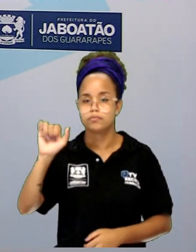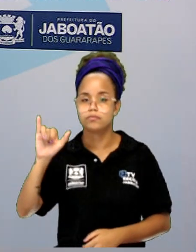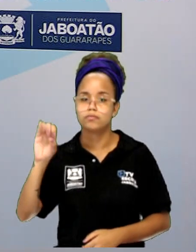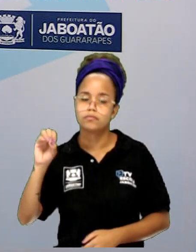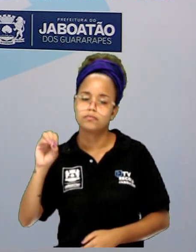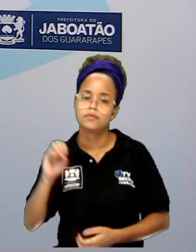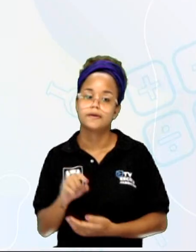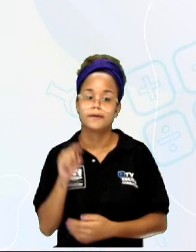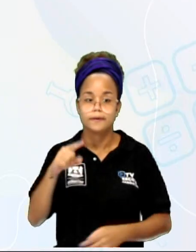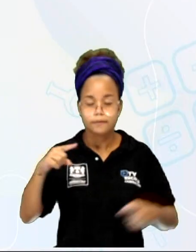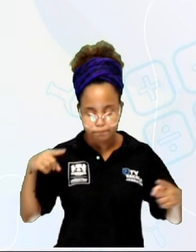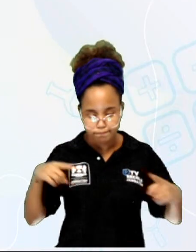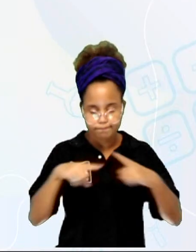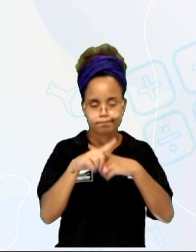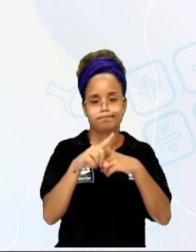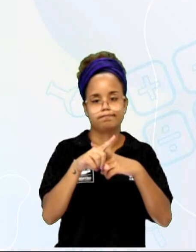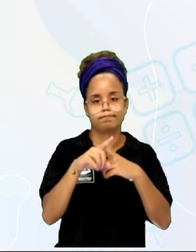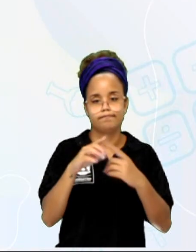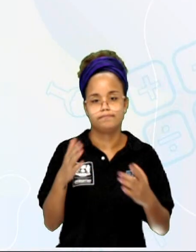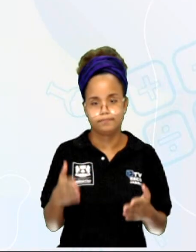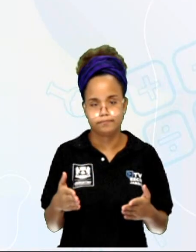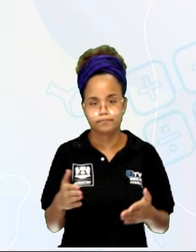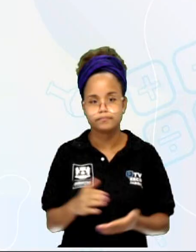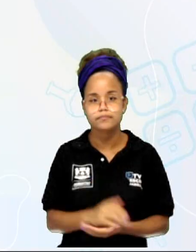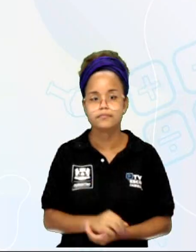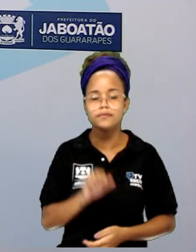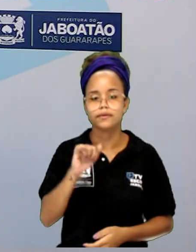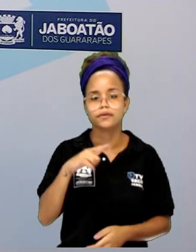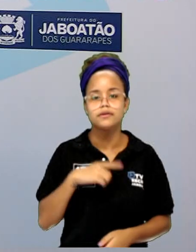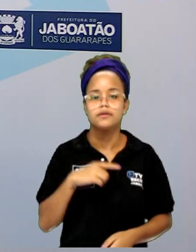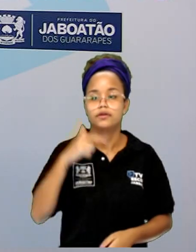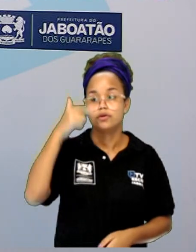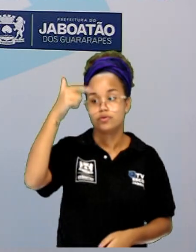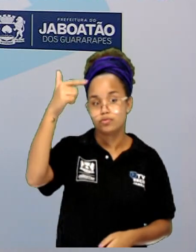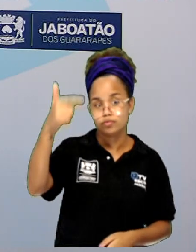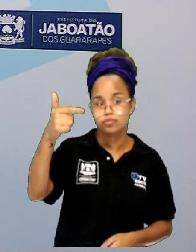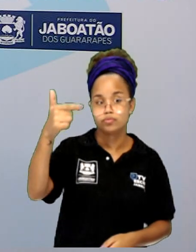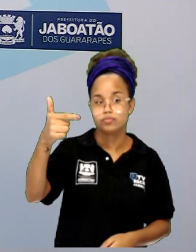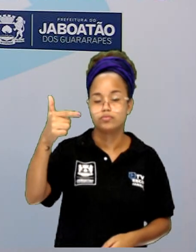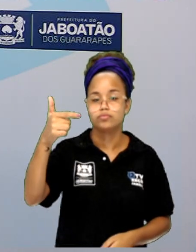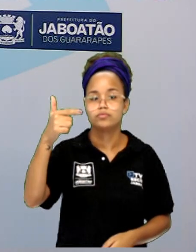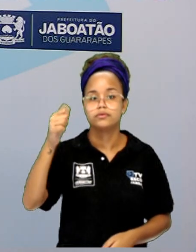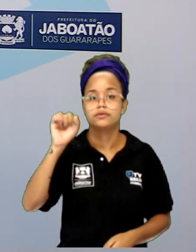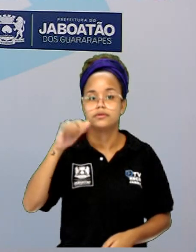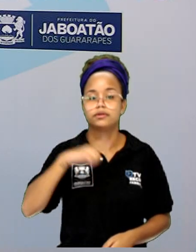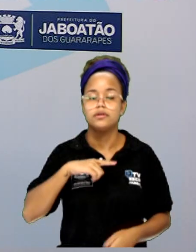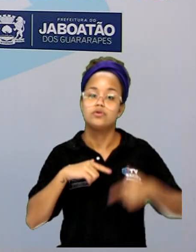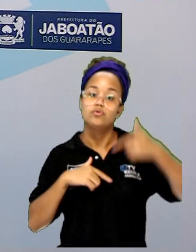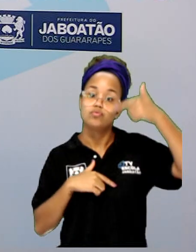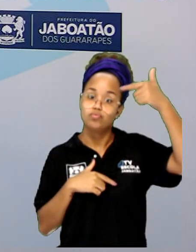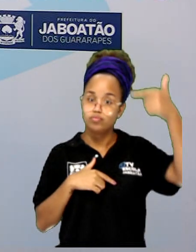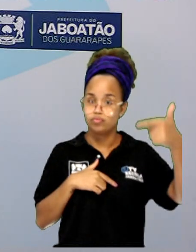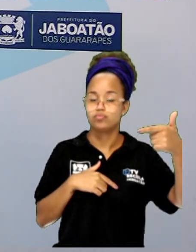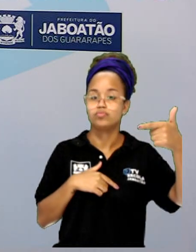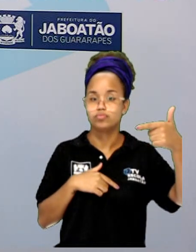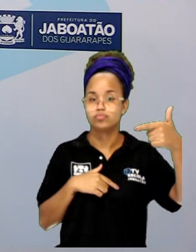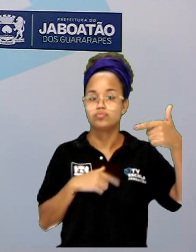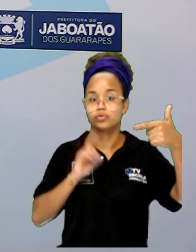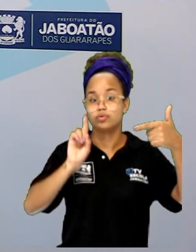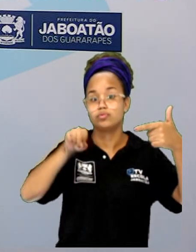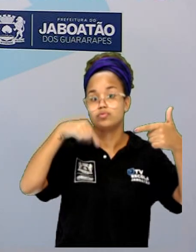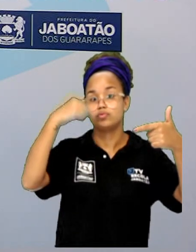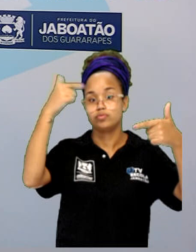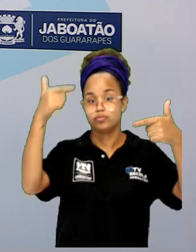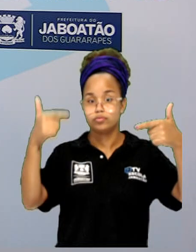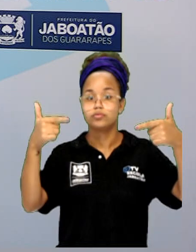Essa regra de 3 é o seguinte. Se desse lado você tem 2 mols de iodeto de potássio e desse outro